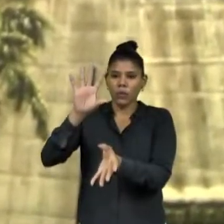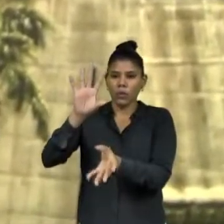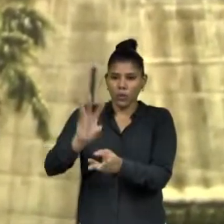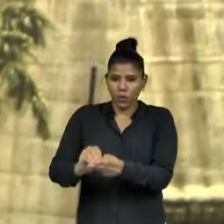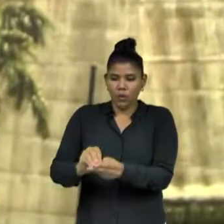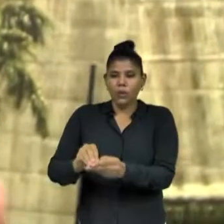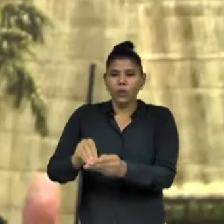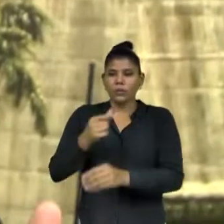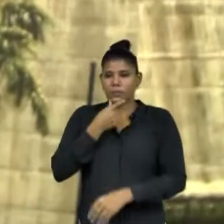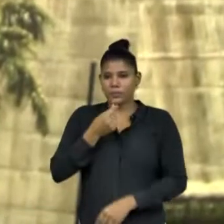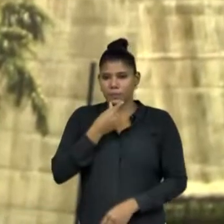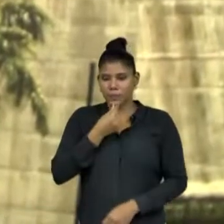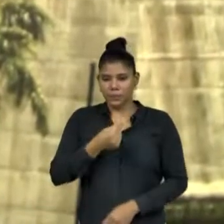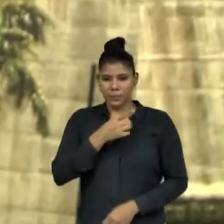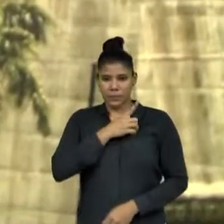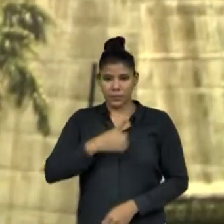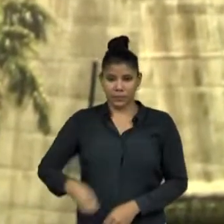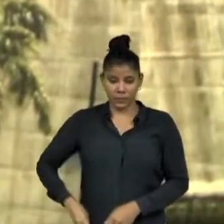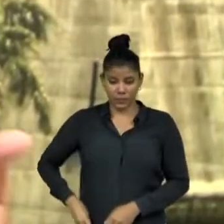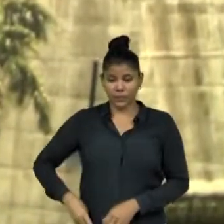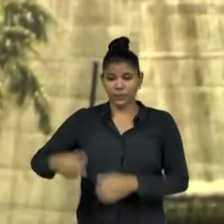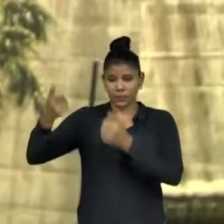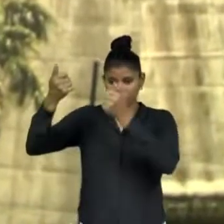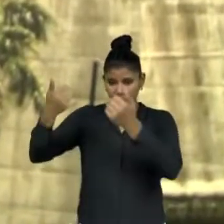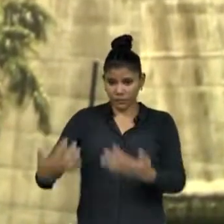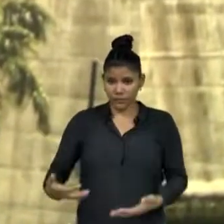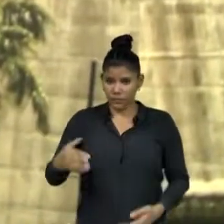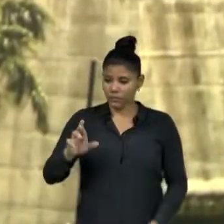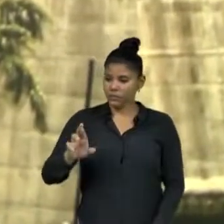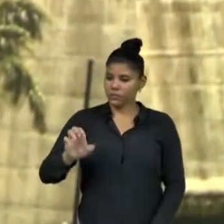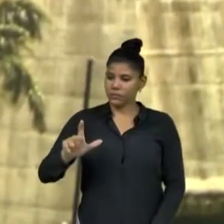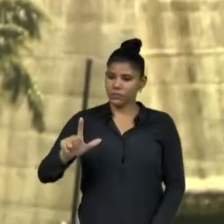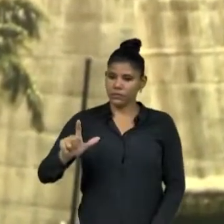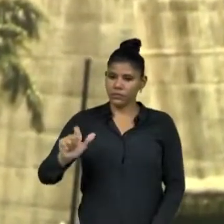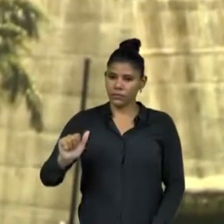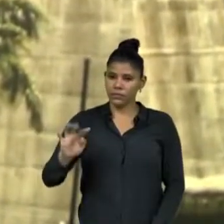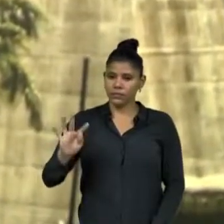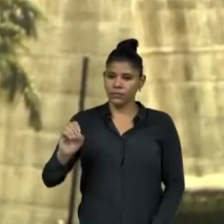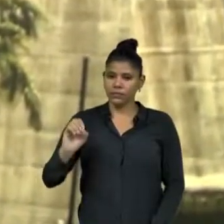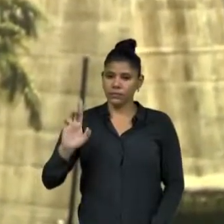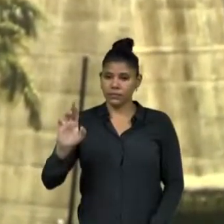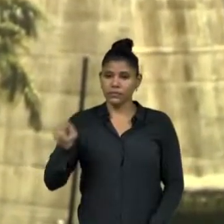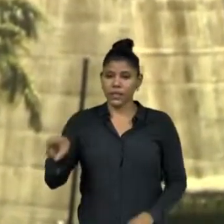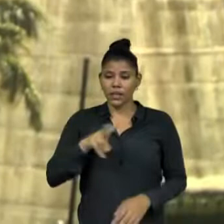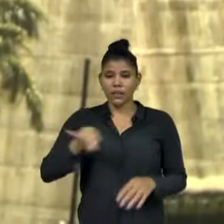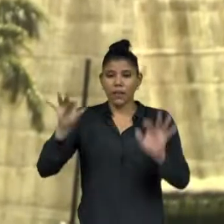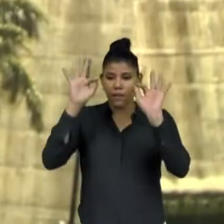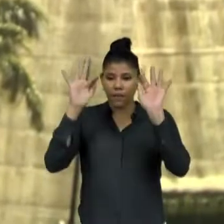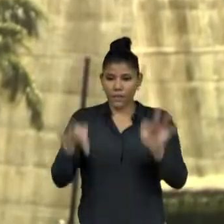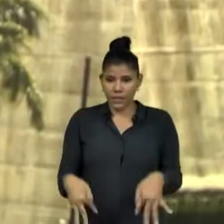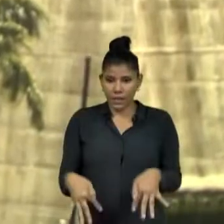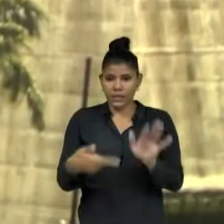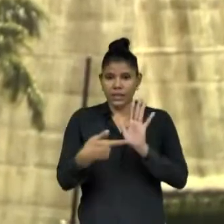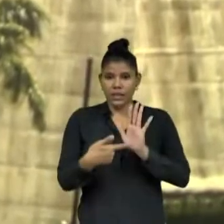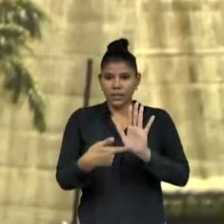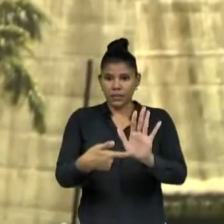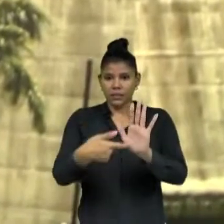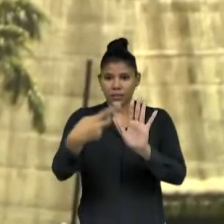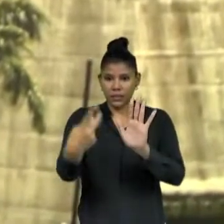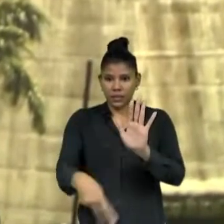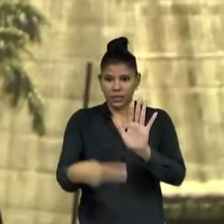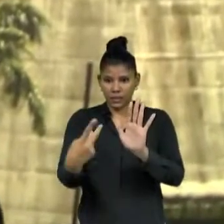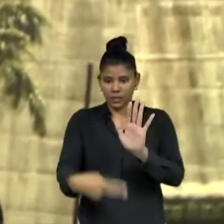relator, para que ele deve concluir o seu relatório e apresentar aqui, inclusive submeter à